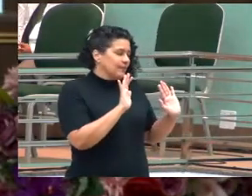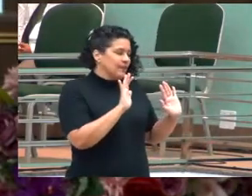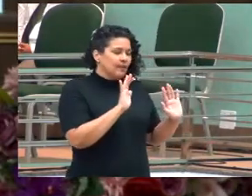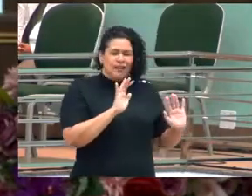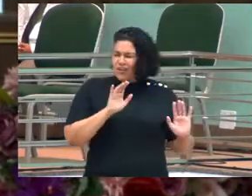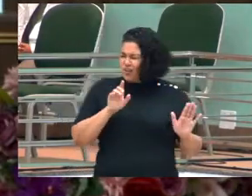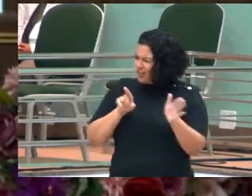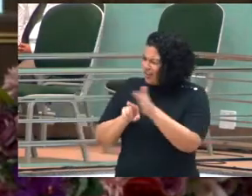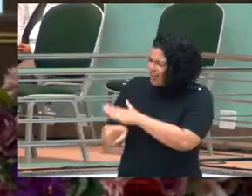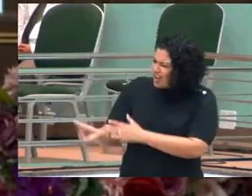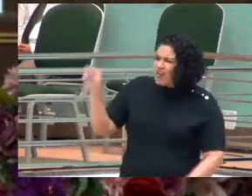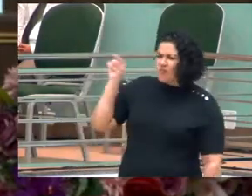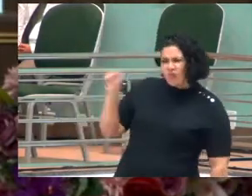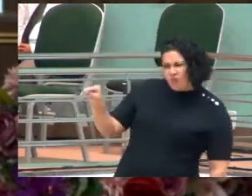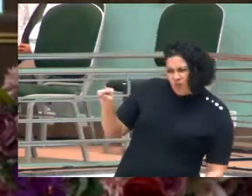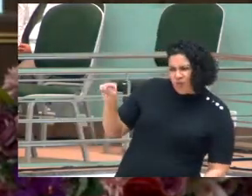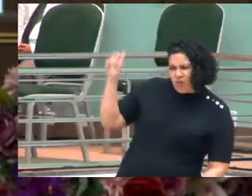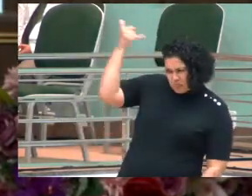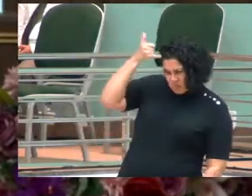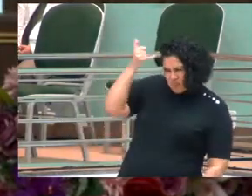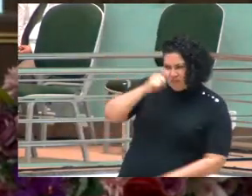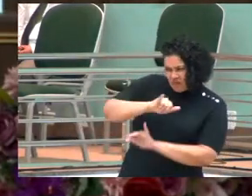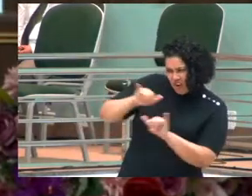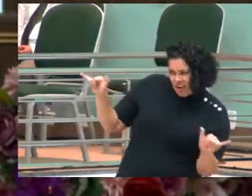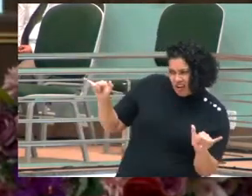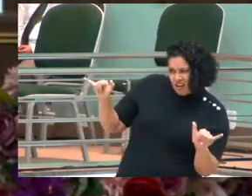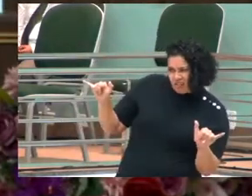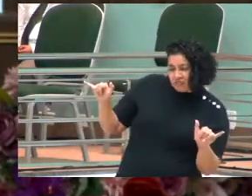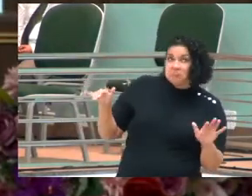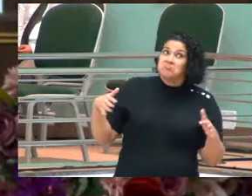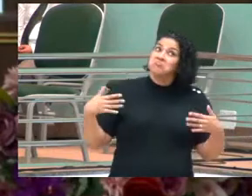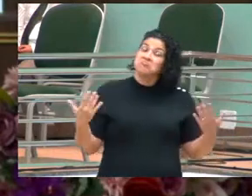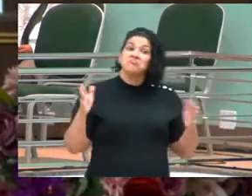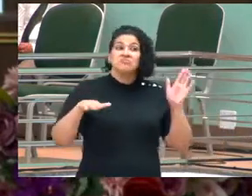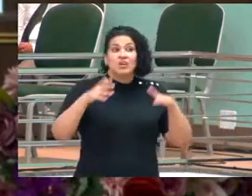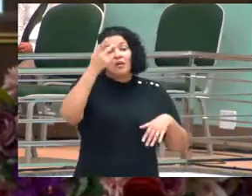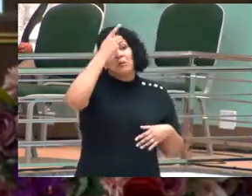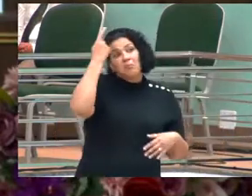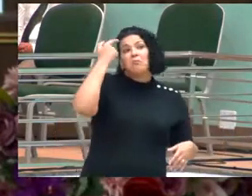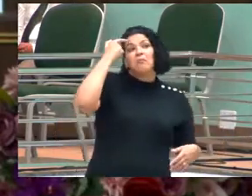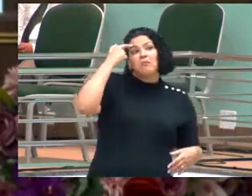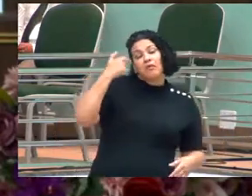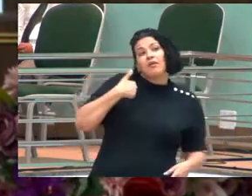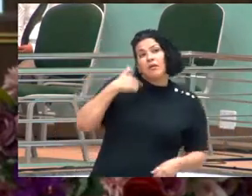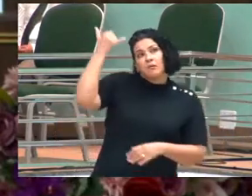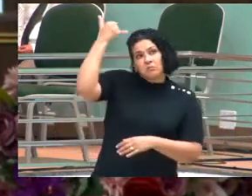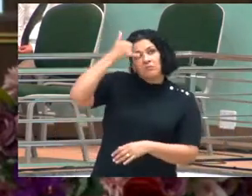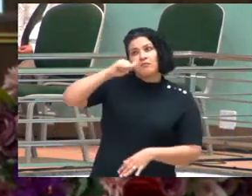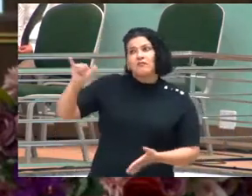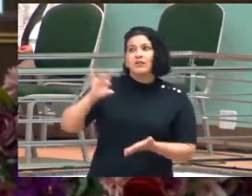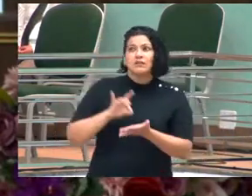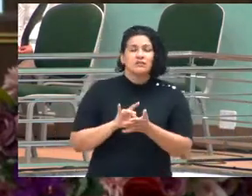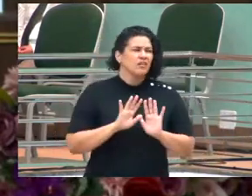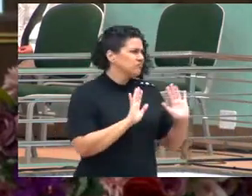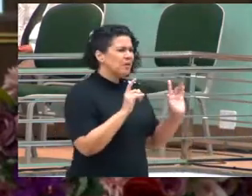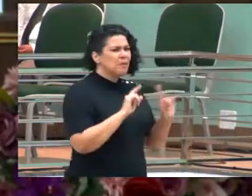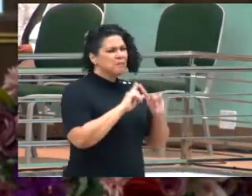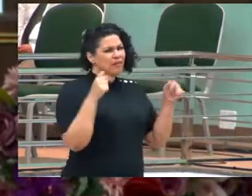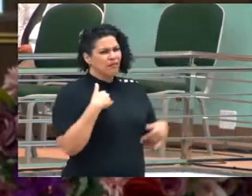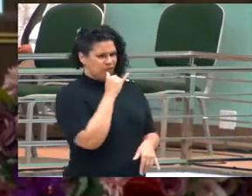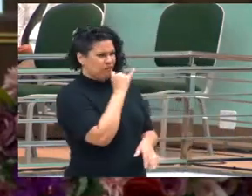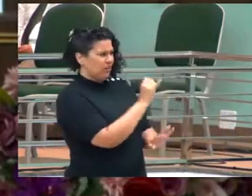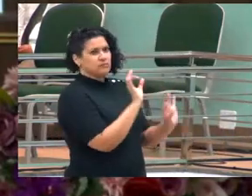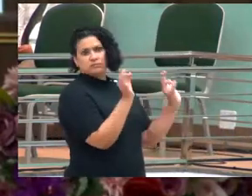profeta. Apesar de muitos me considerarem o último profeta, Eu disse para eles: eu não sou